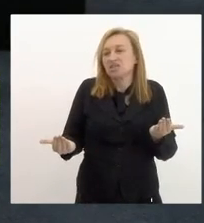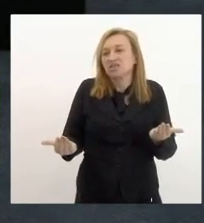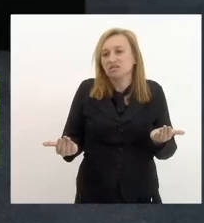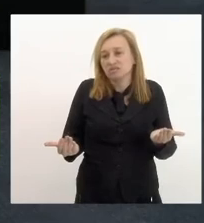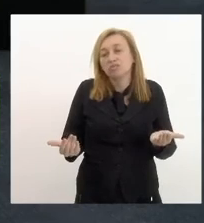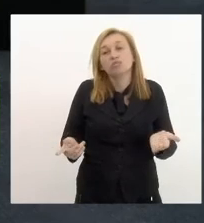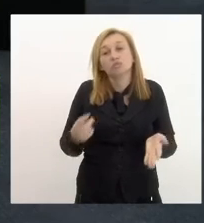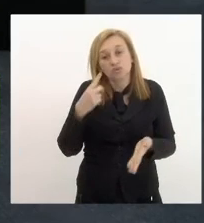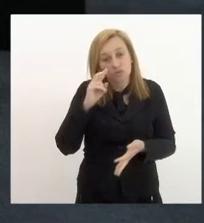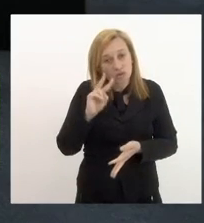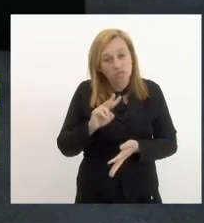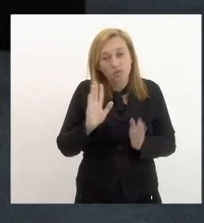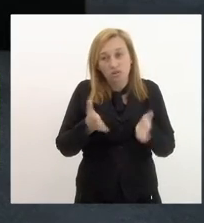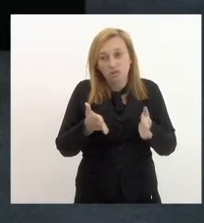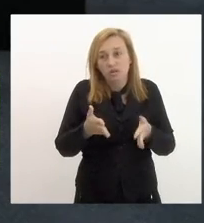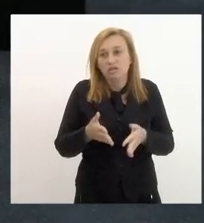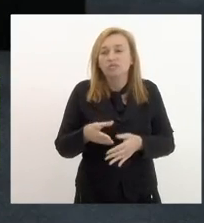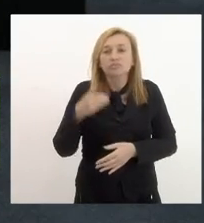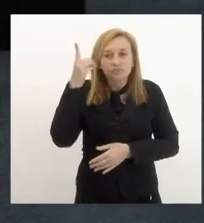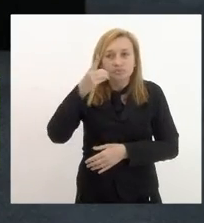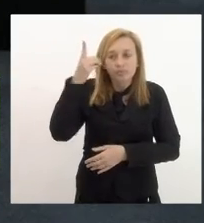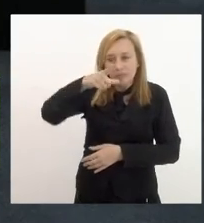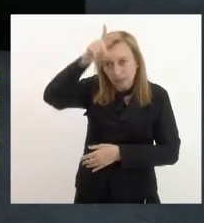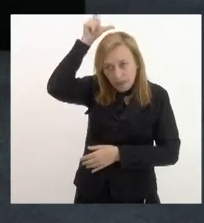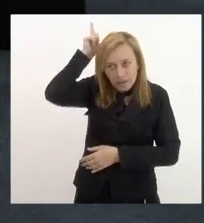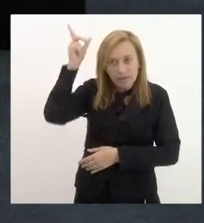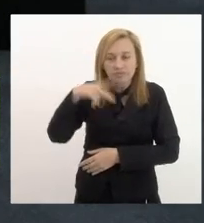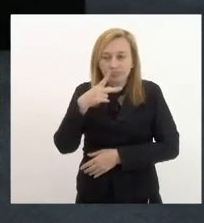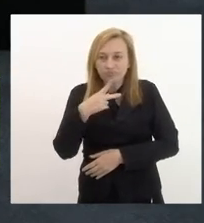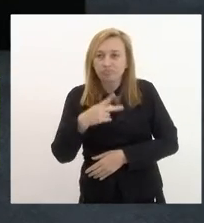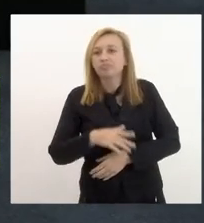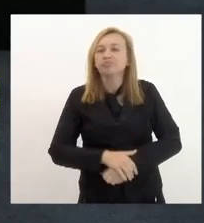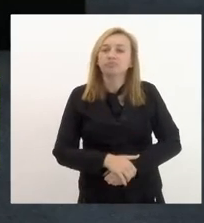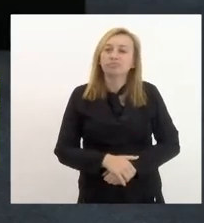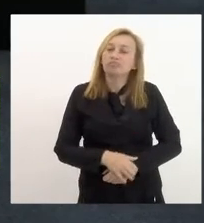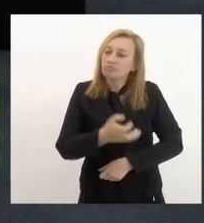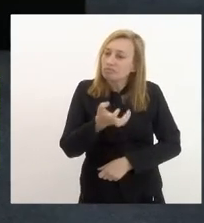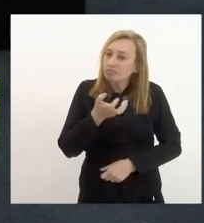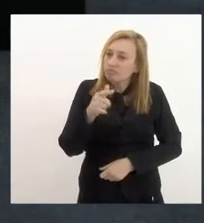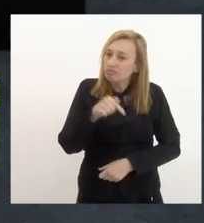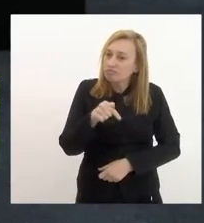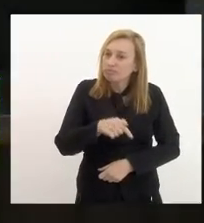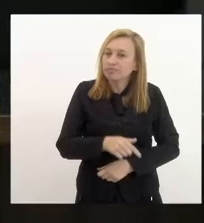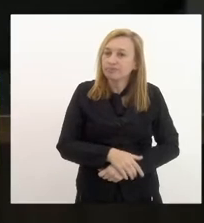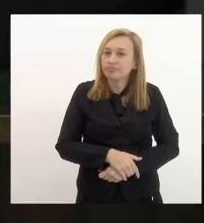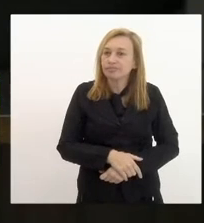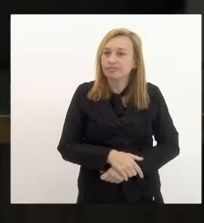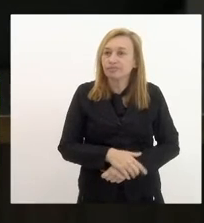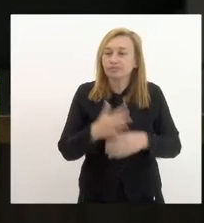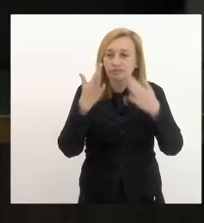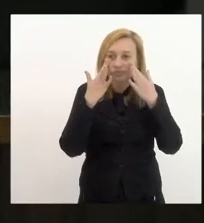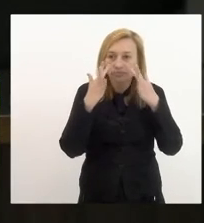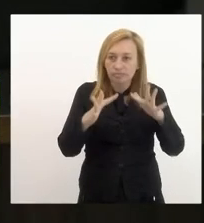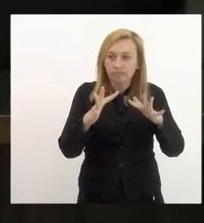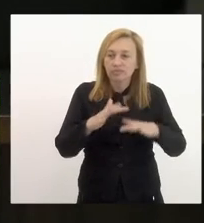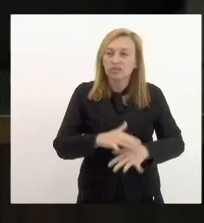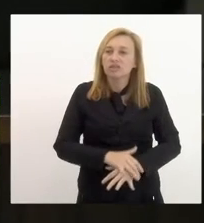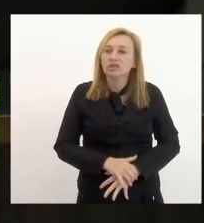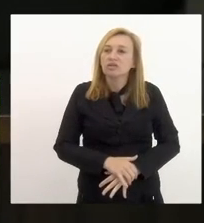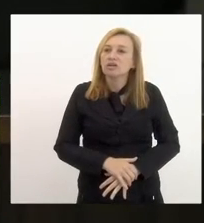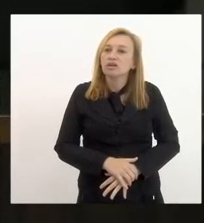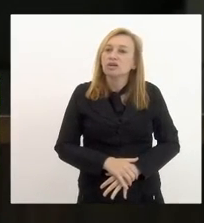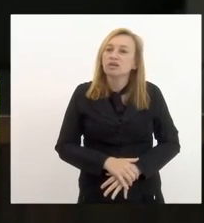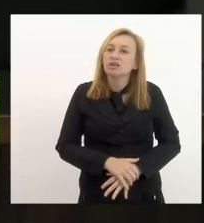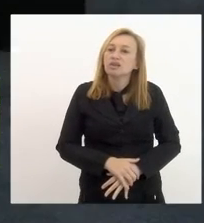como muito bom. Ou também o Deputado Luiz Paulo é eu queria aqui fazer um alerta a